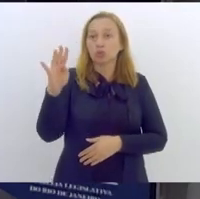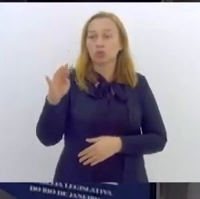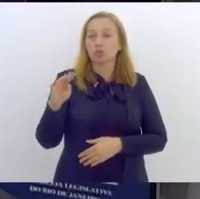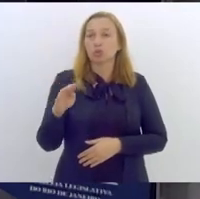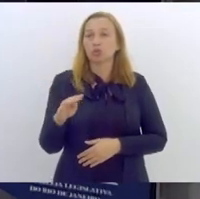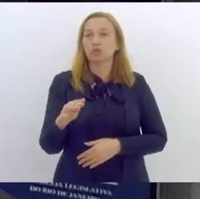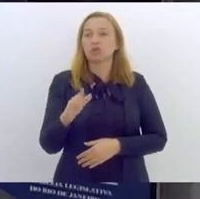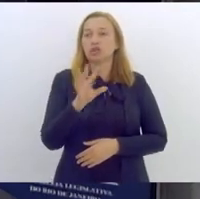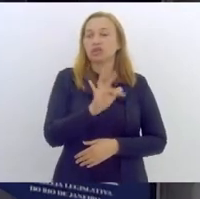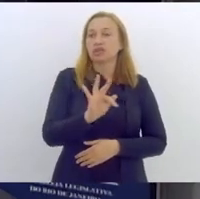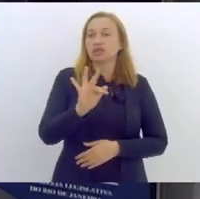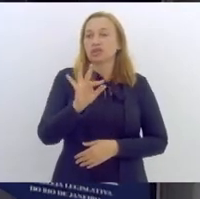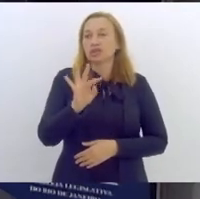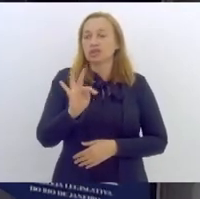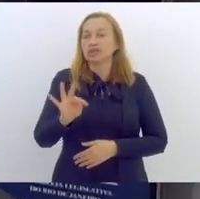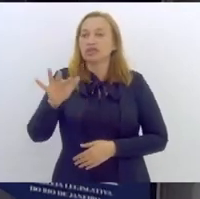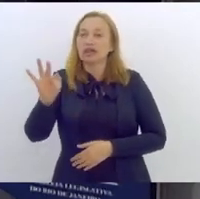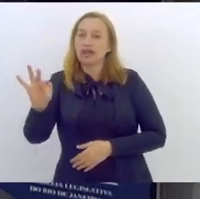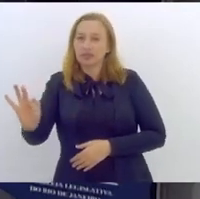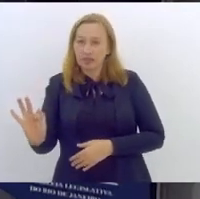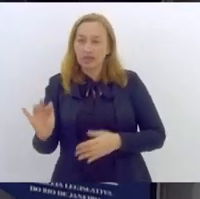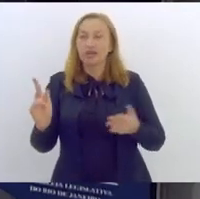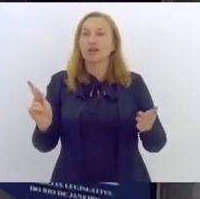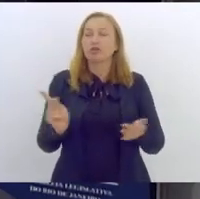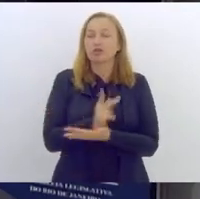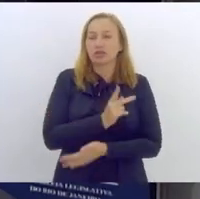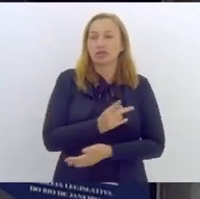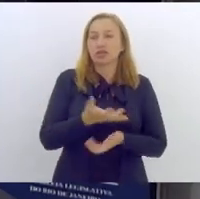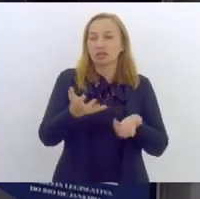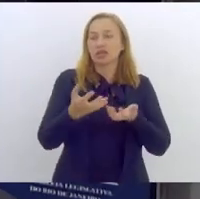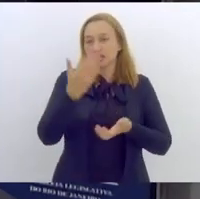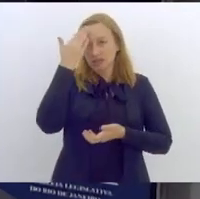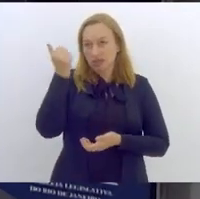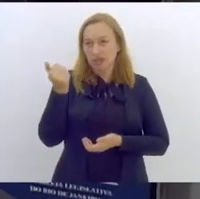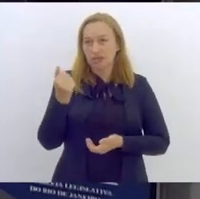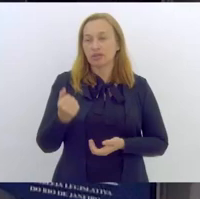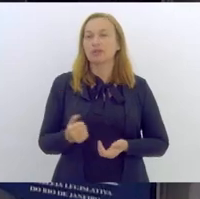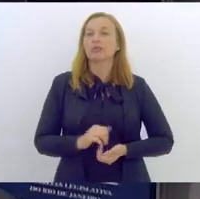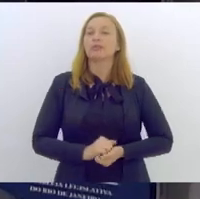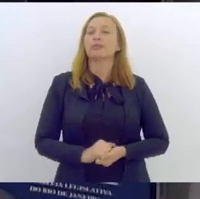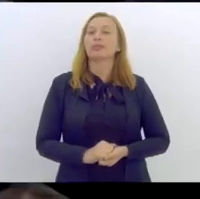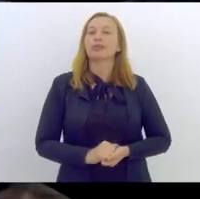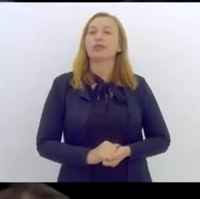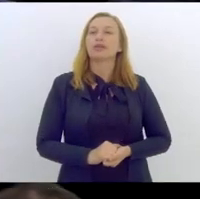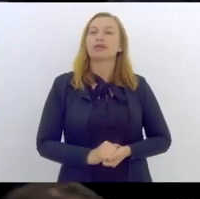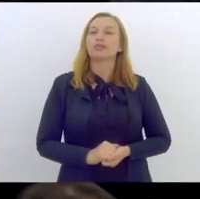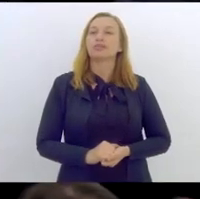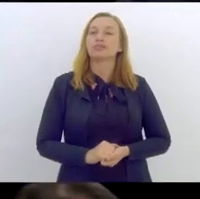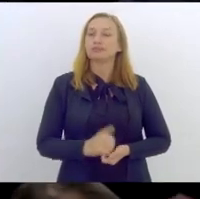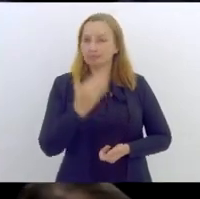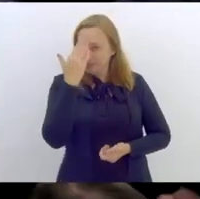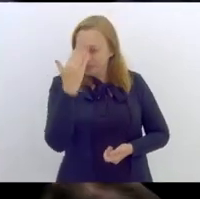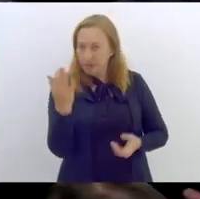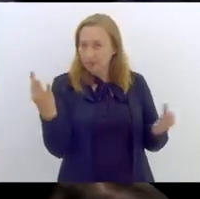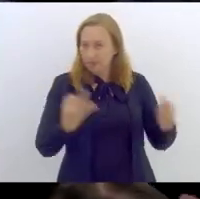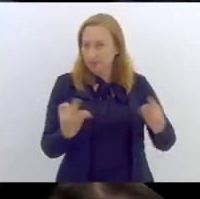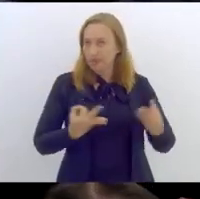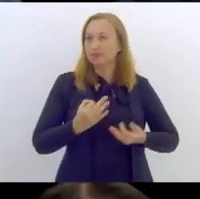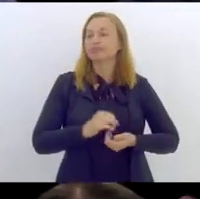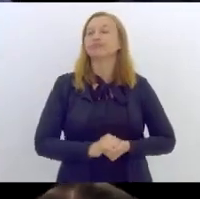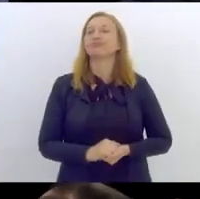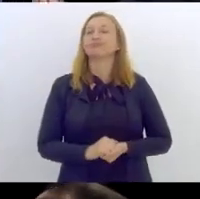realizar esse TAF é isso que a gente gostaria de saber o pessoal de propiloscopista perfeito obrigado obrigado